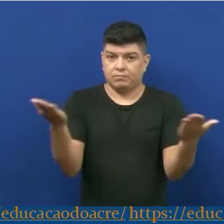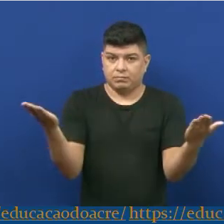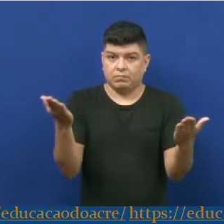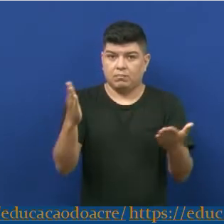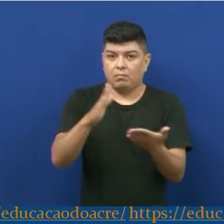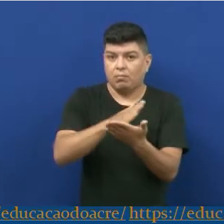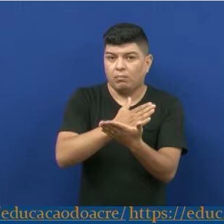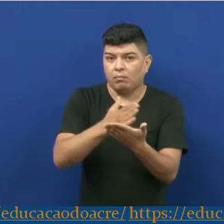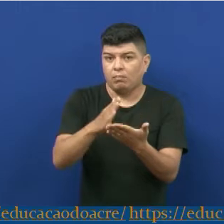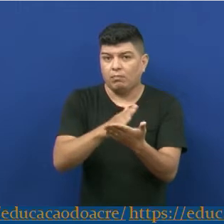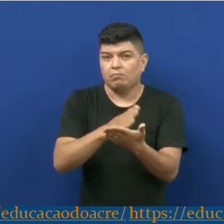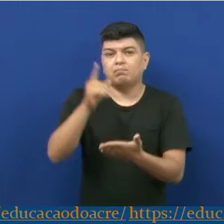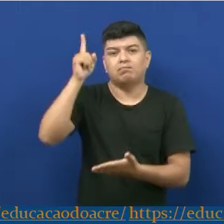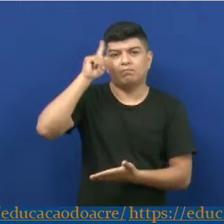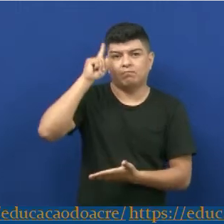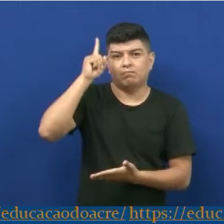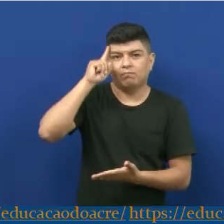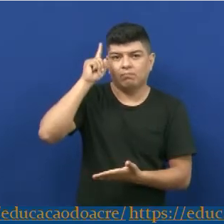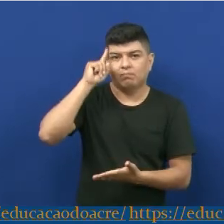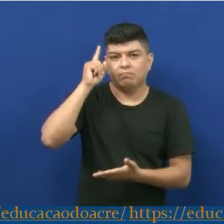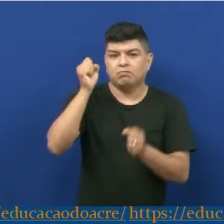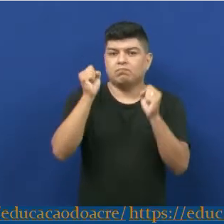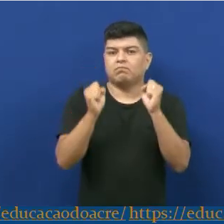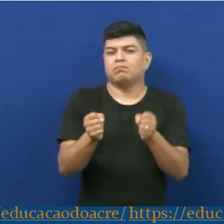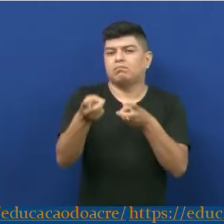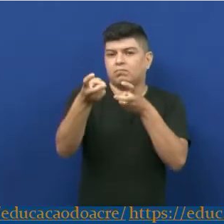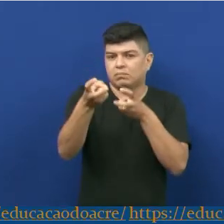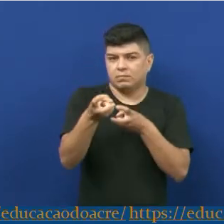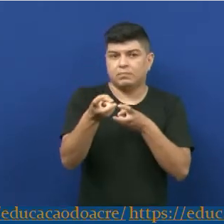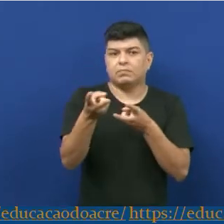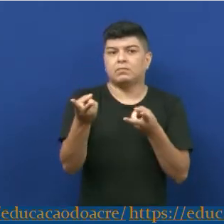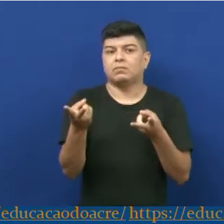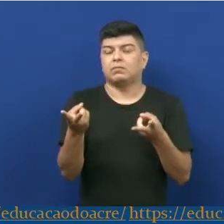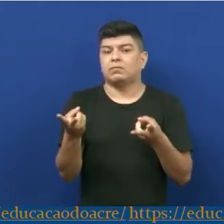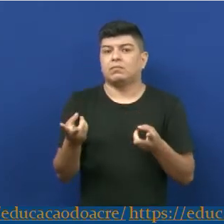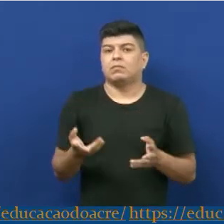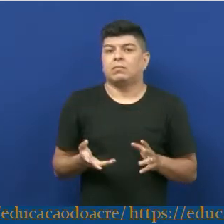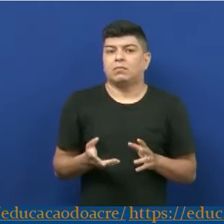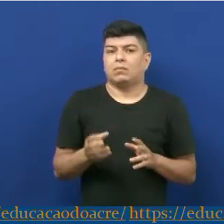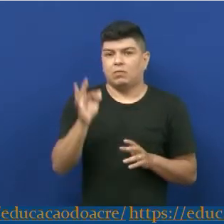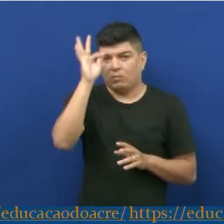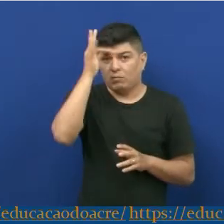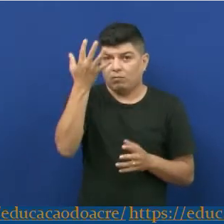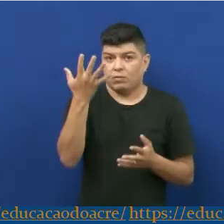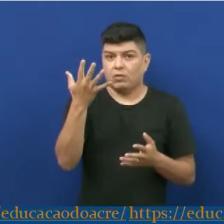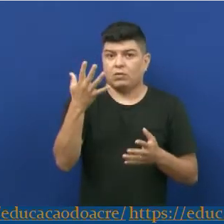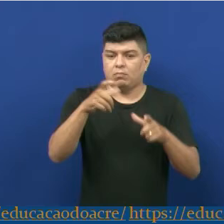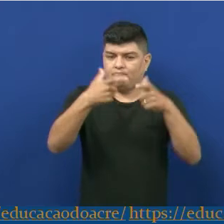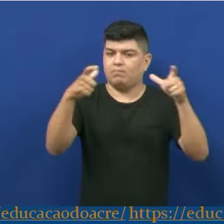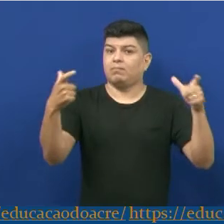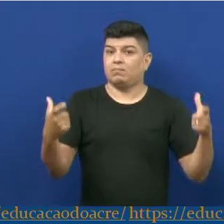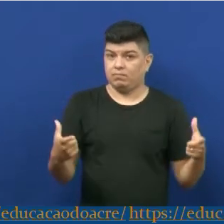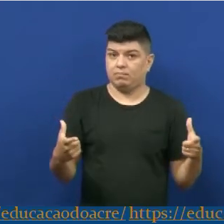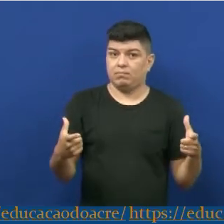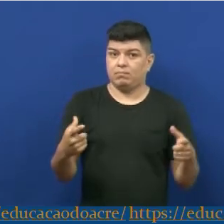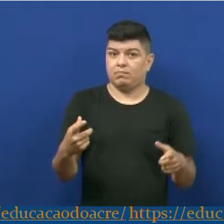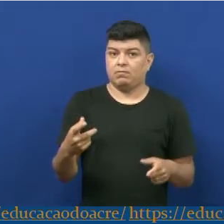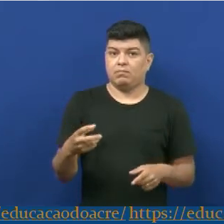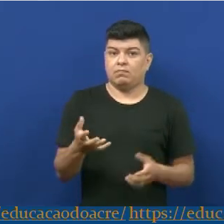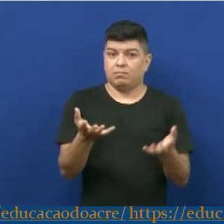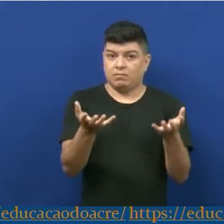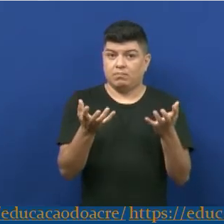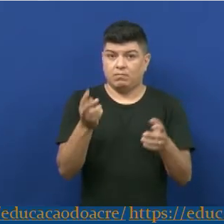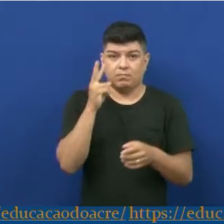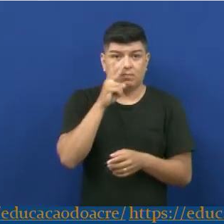algumas situações cotidianas em que a gente pode perceber o fenômeno da dilatação. Queria que vocês